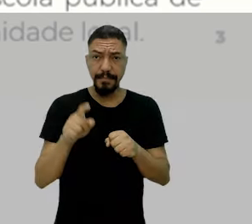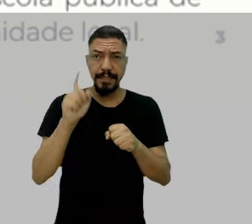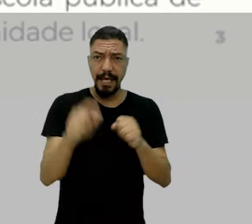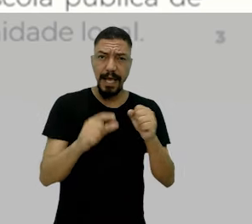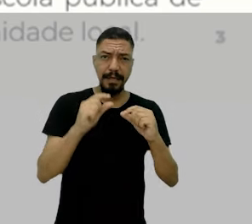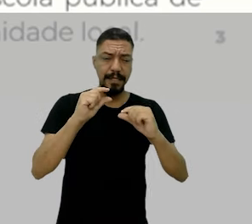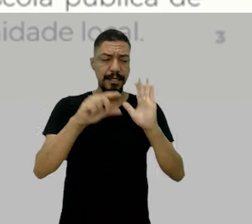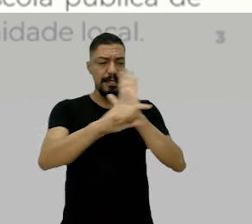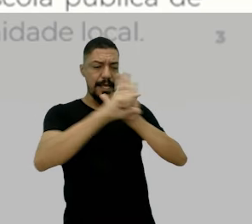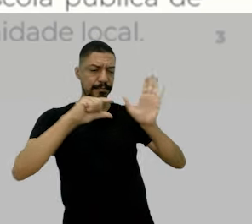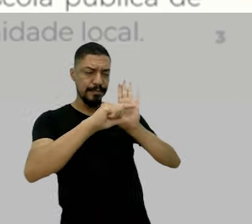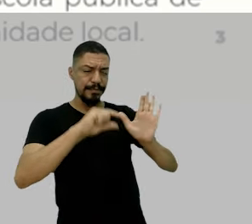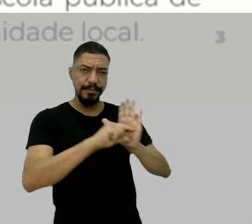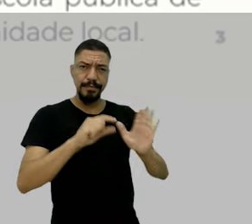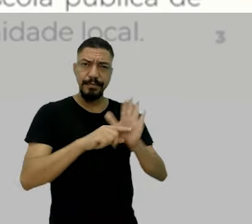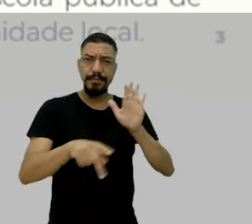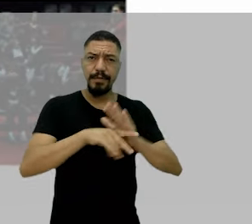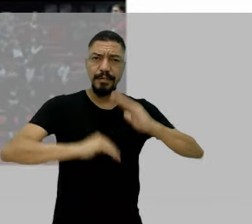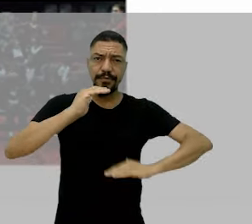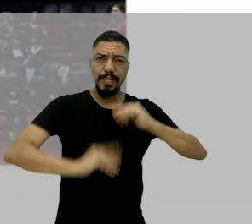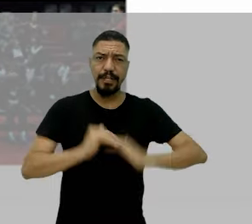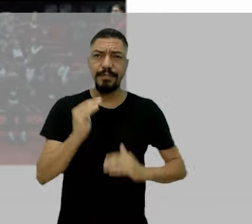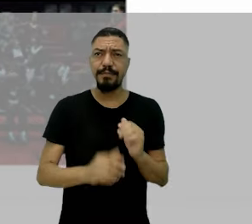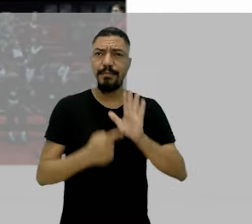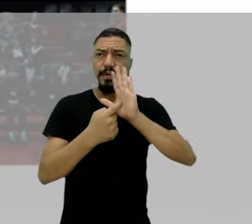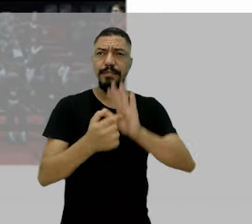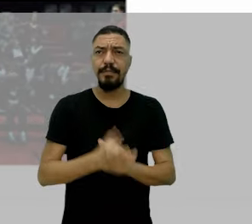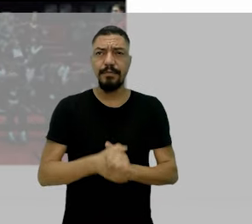de formação. Vamos para o próximo.